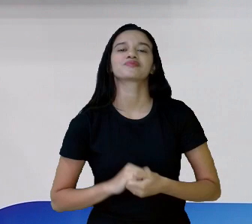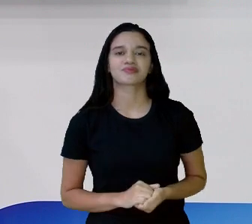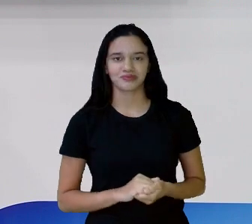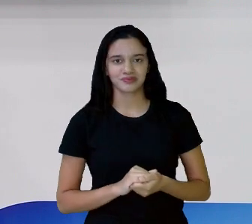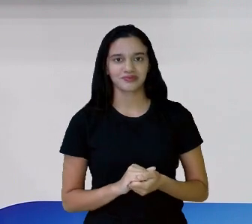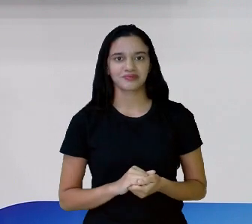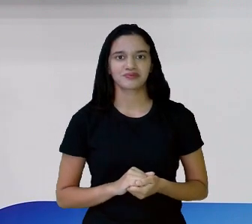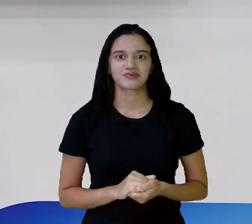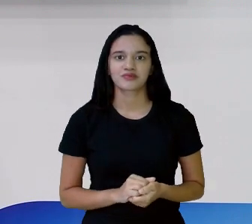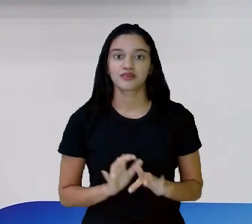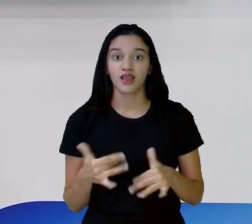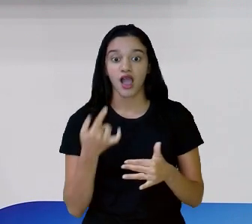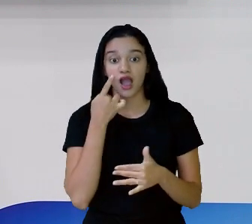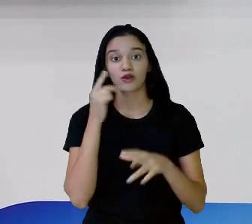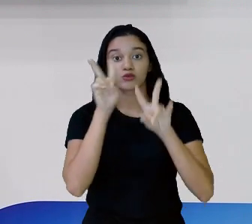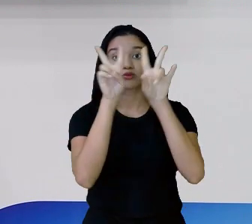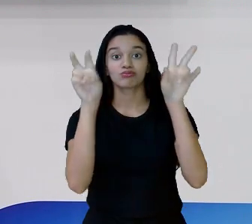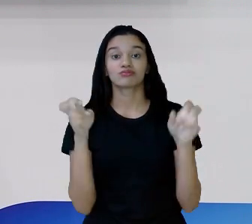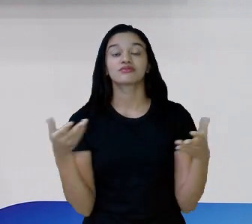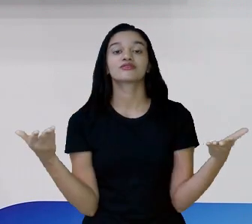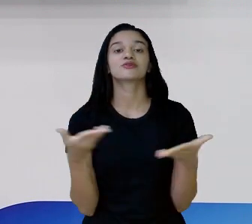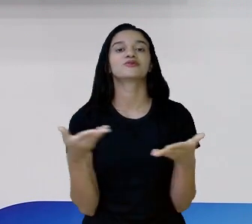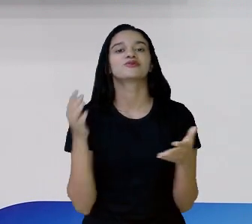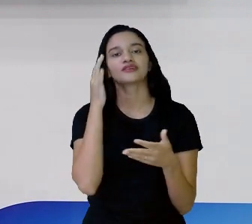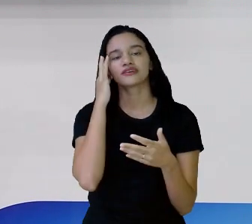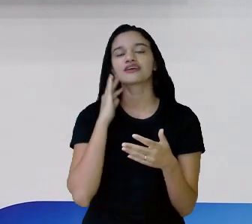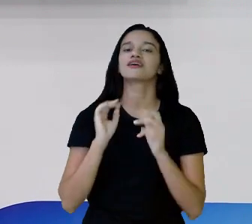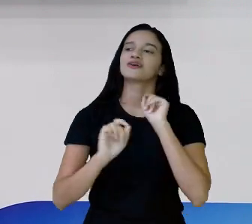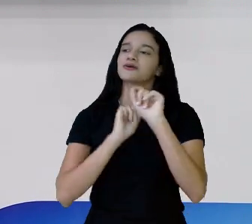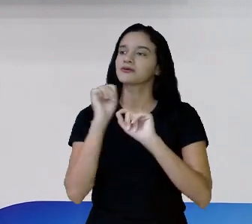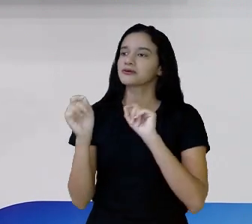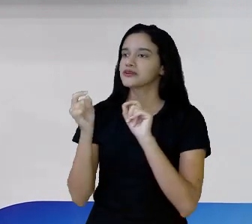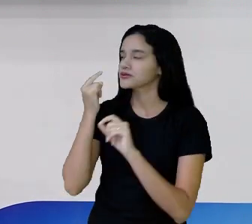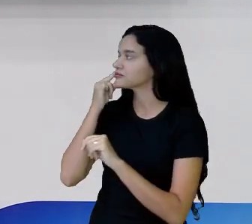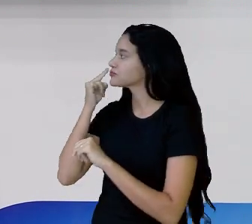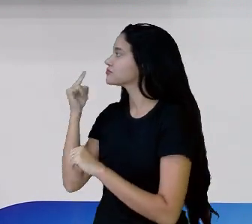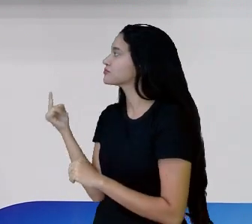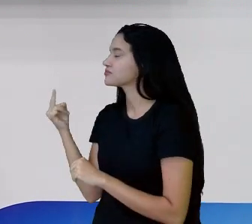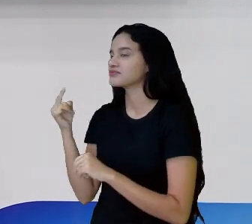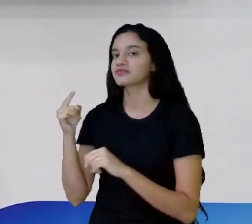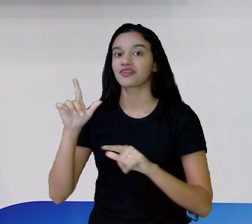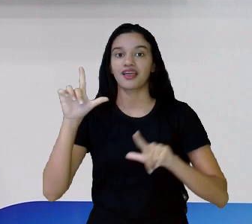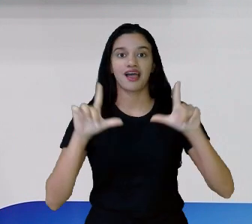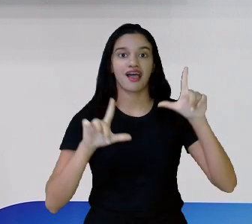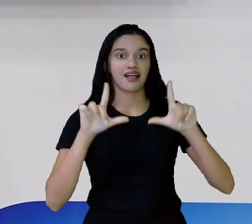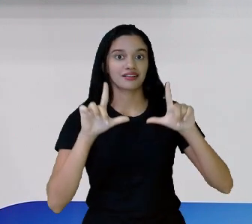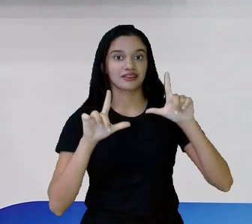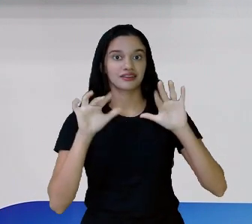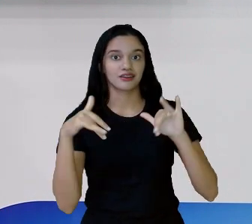aqui com a gente. O tema da nossa aula de hoje, você está vendo aqui na nossa tela já,